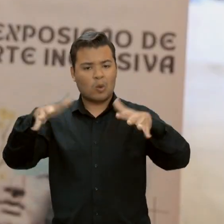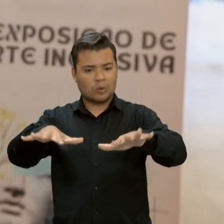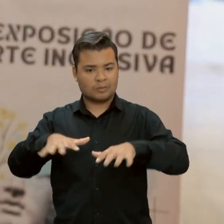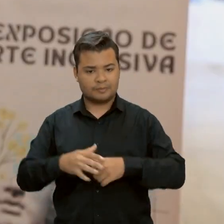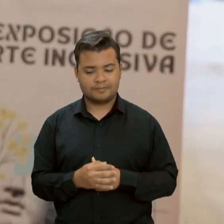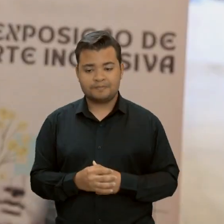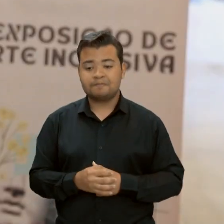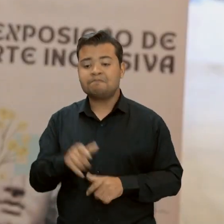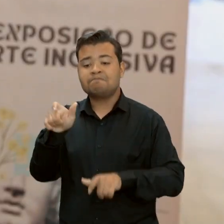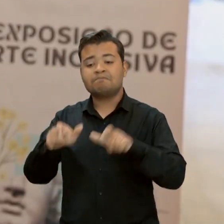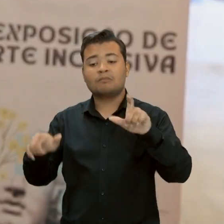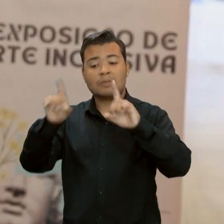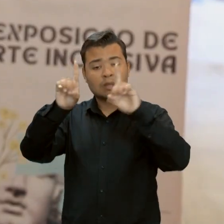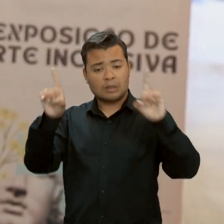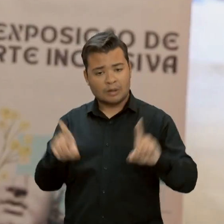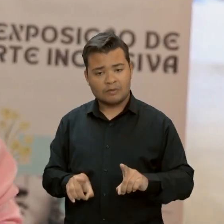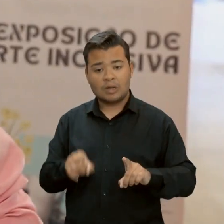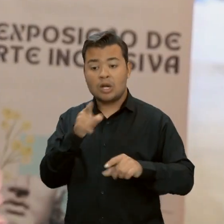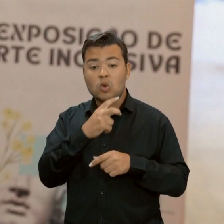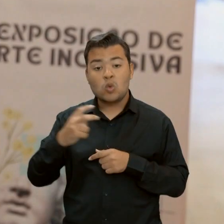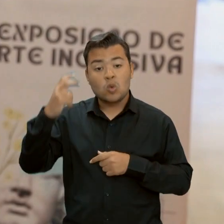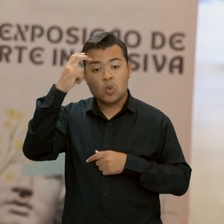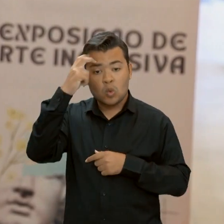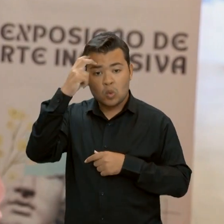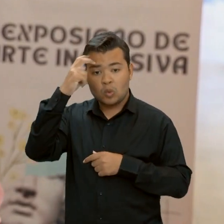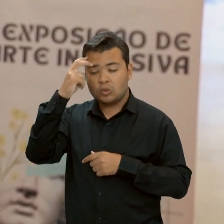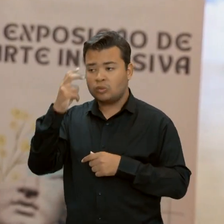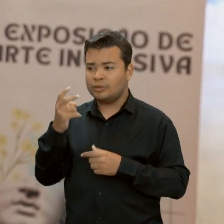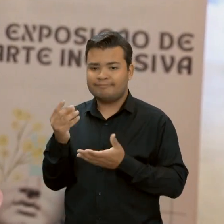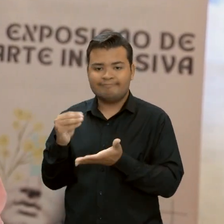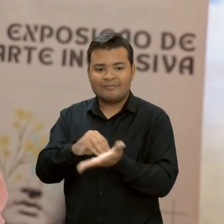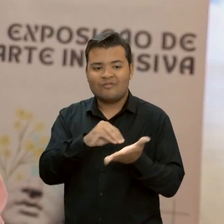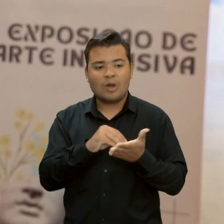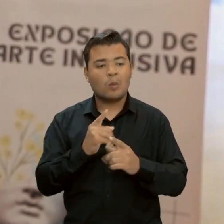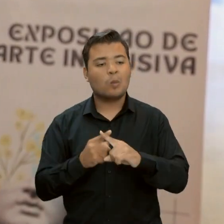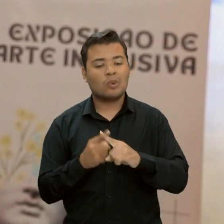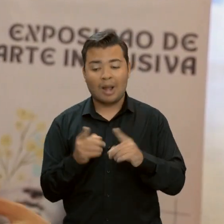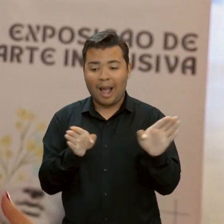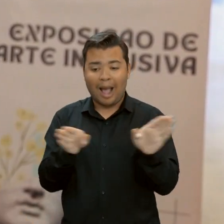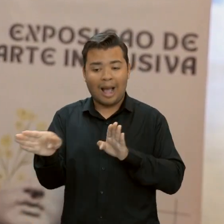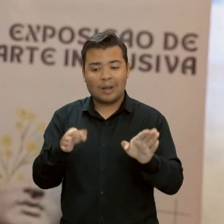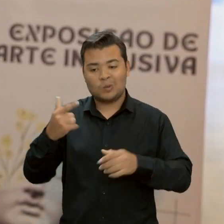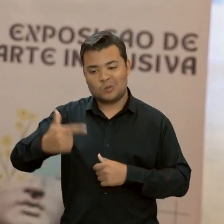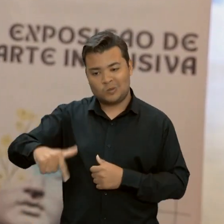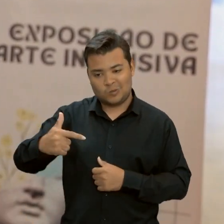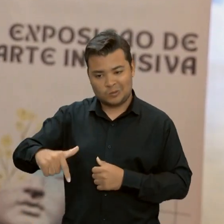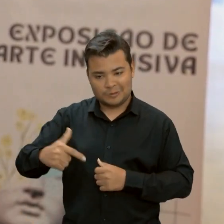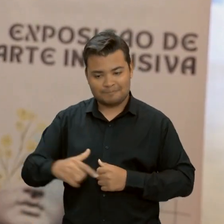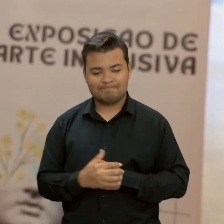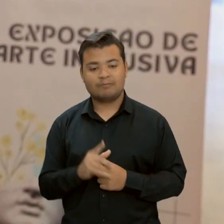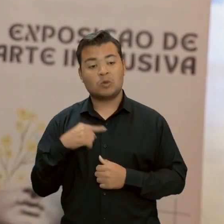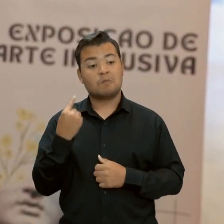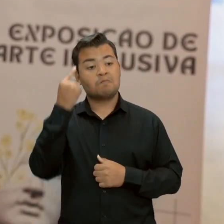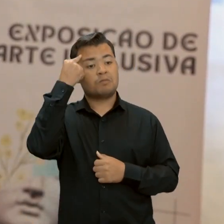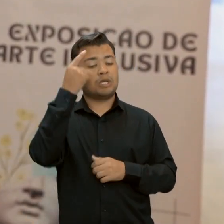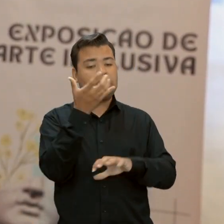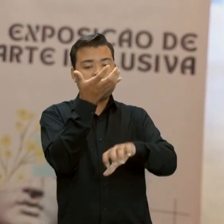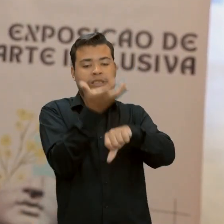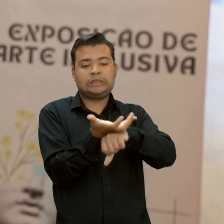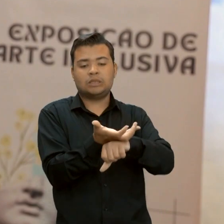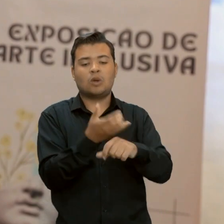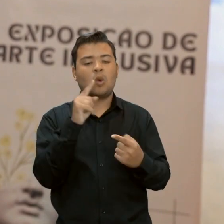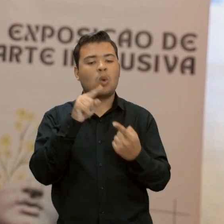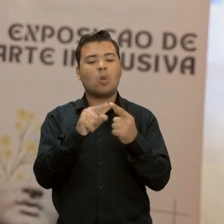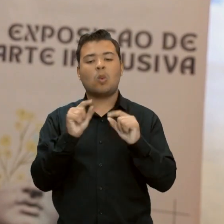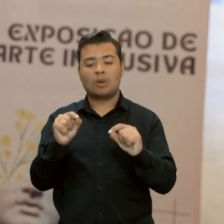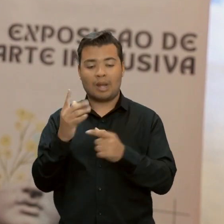com deficiência têm pouco acesso à cultura porque não há acessibilidade, né? Então nós pensamos nessa disciplina em construir uma exposição